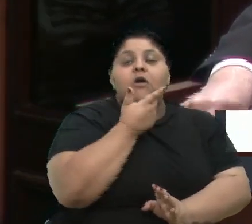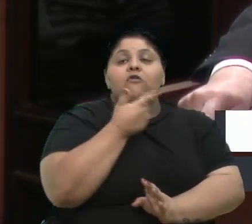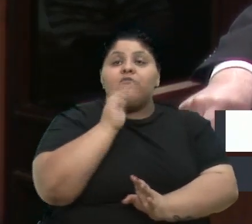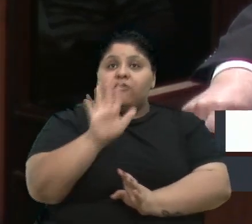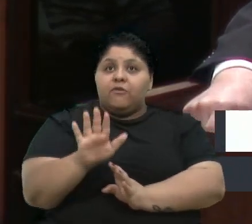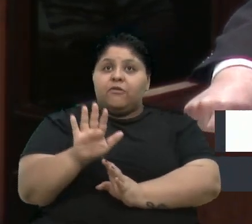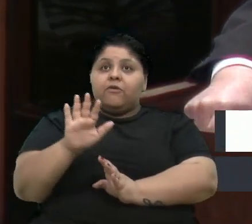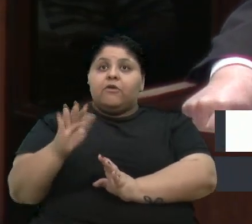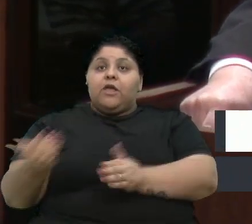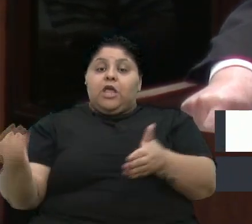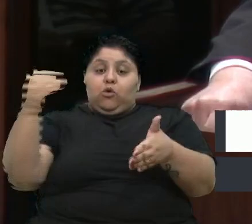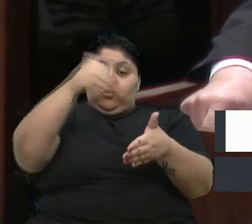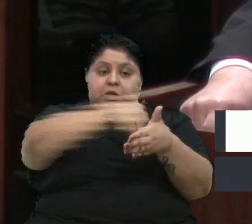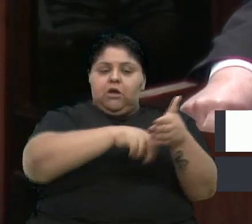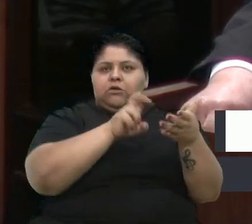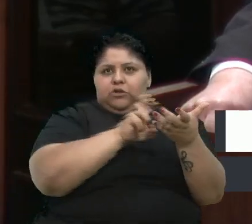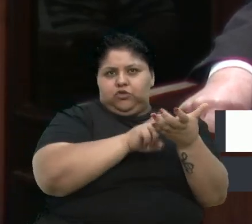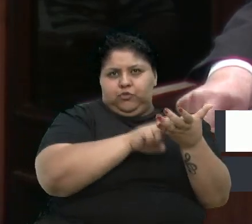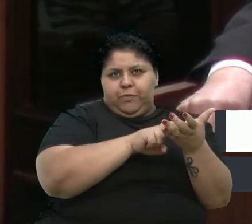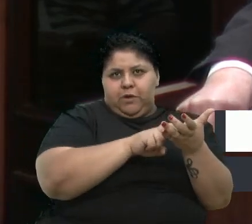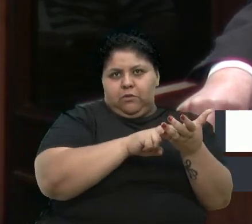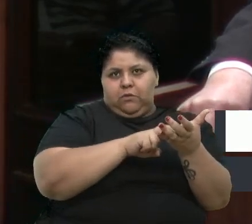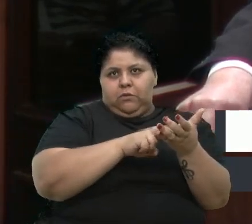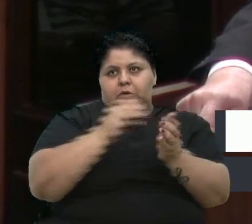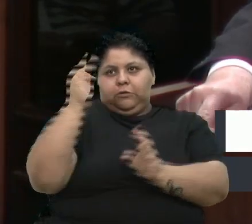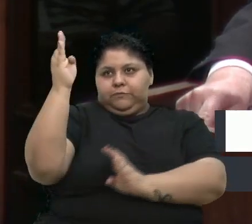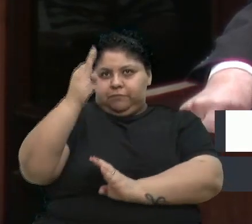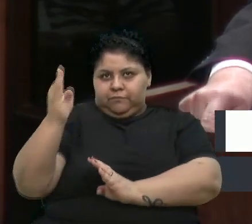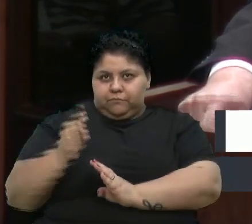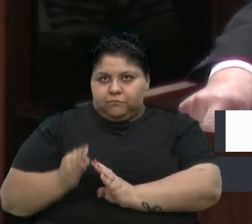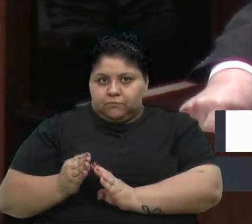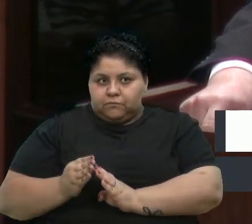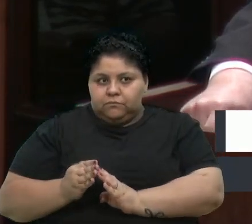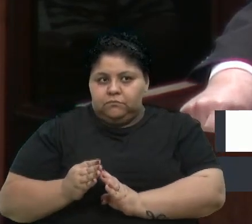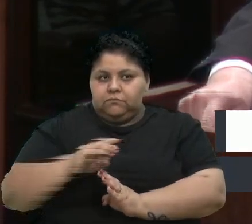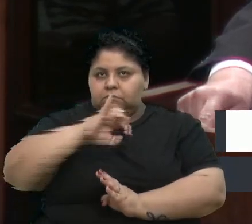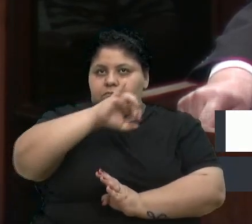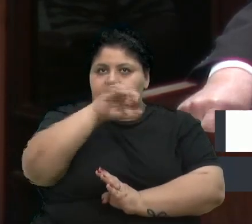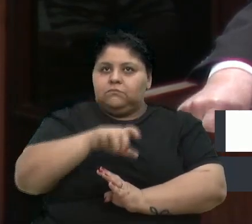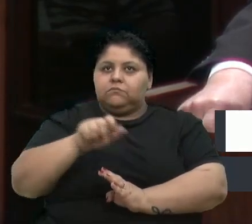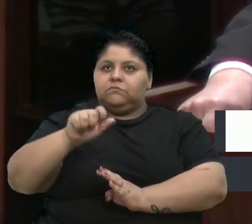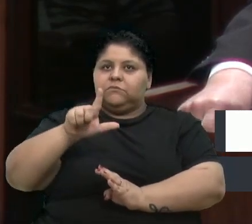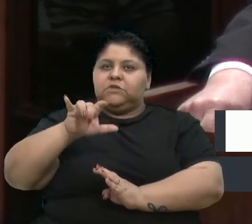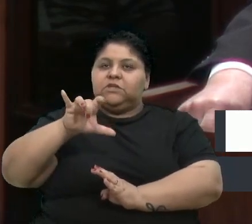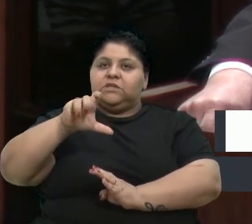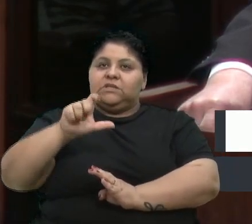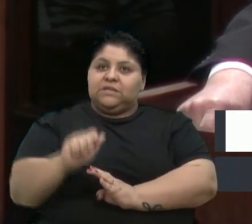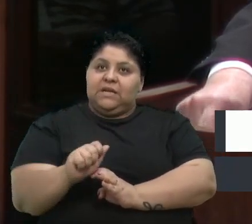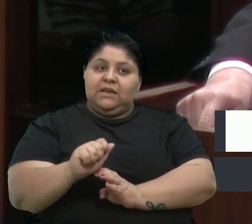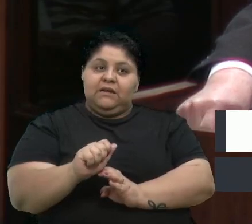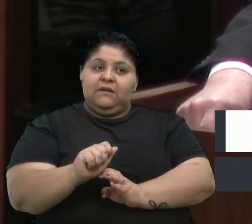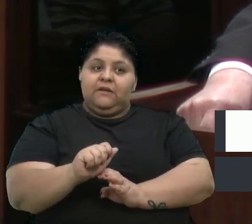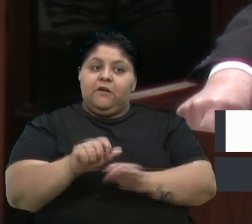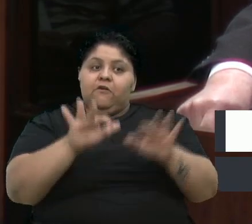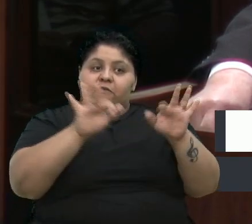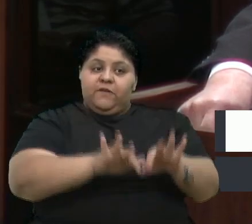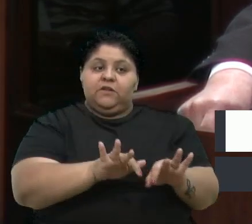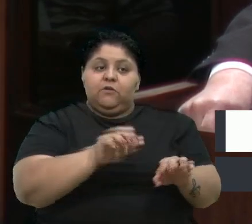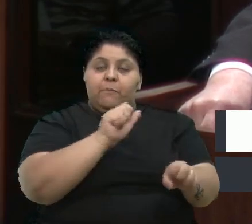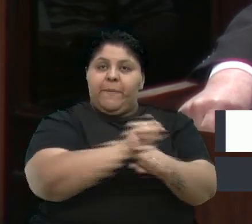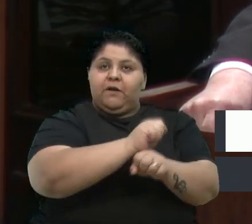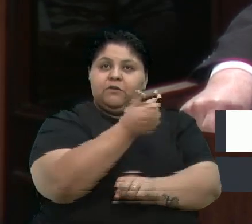estava dentro de um banco, Banco Nacional, quando a Zélia Cardoso de Mello congelou o nosso dinheiro, e nós estávamos com um